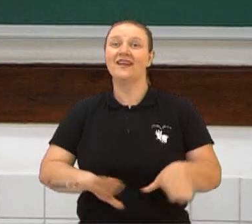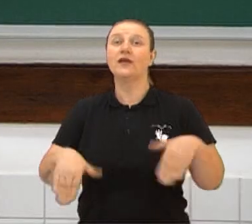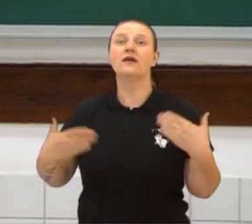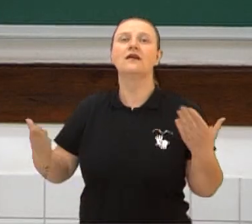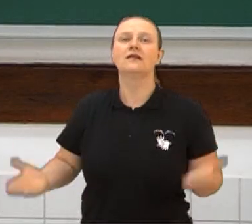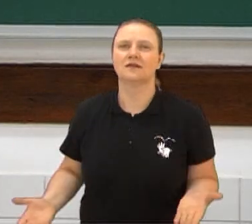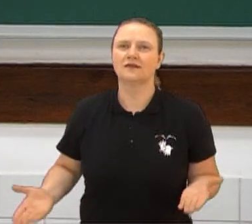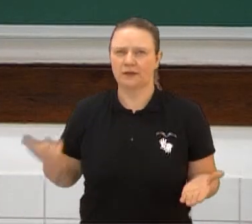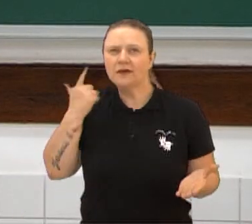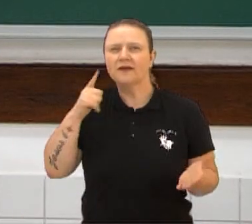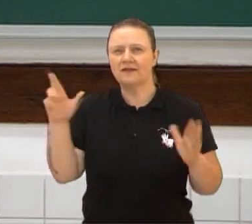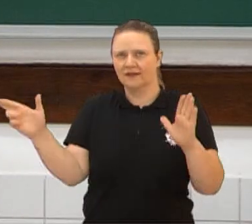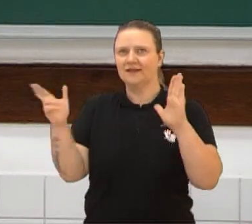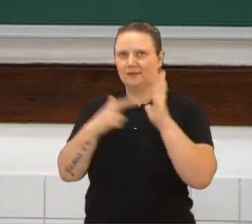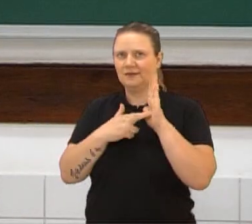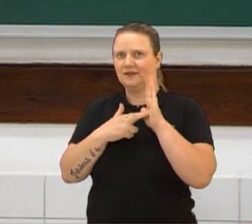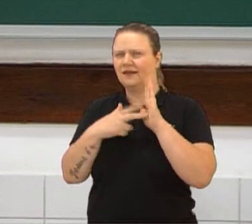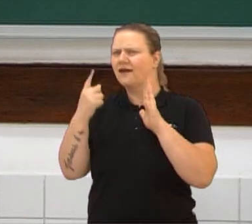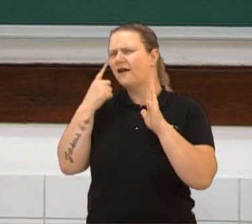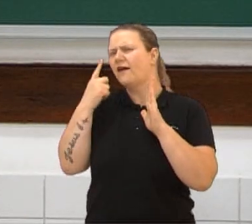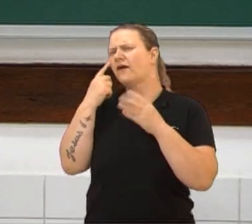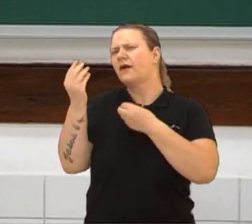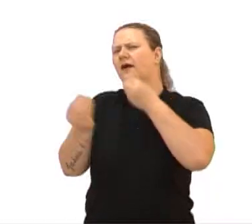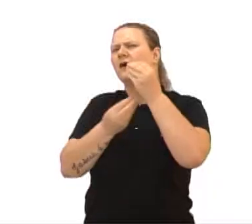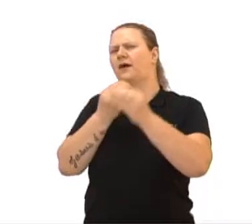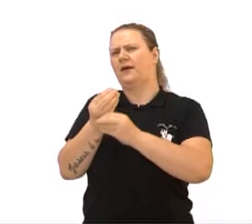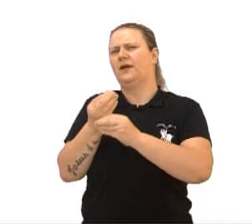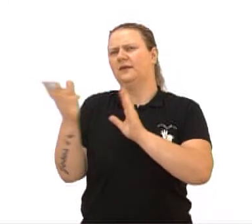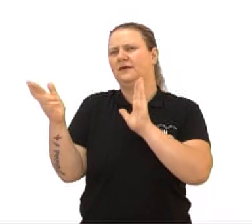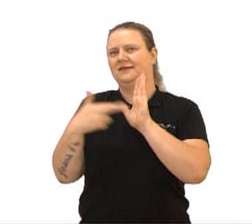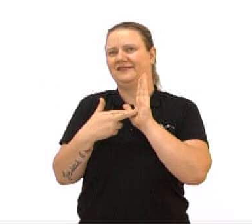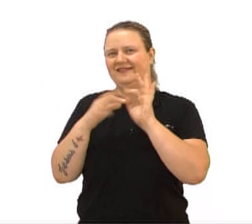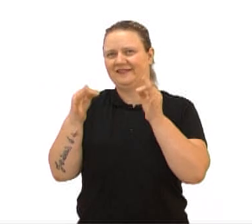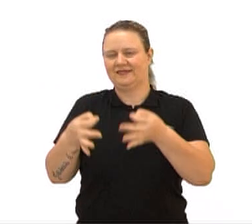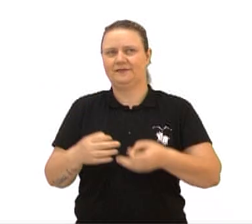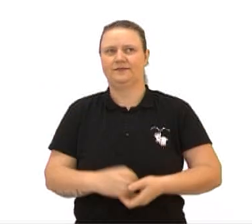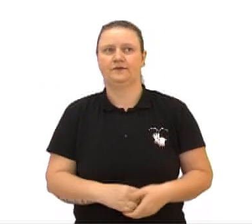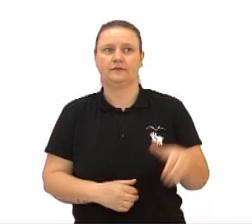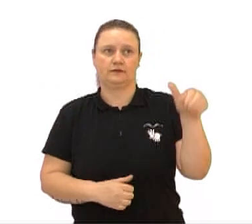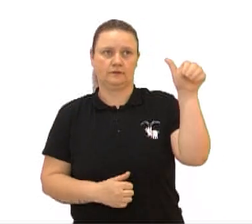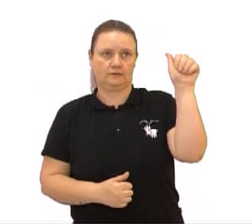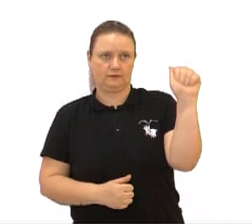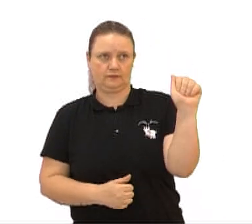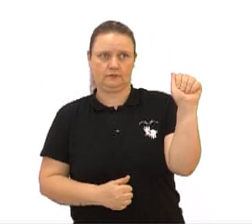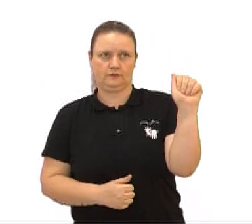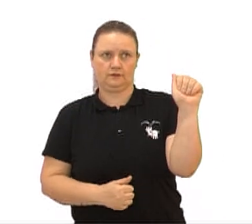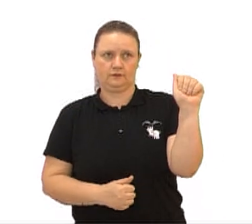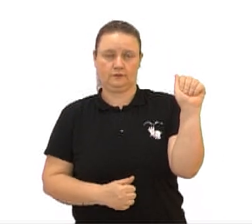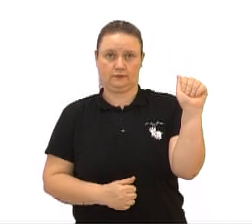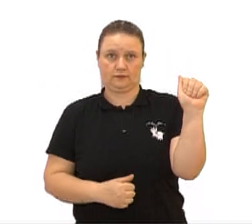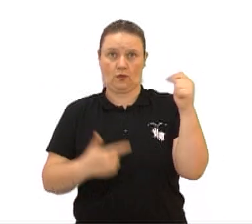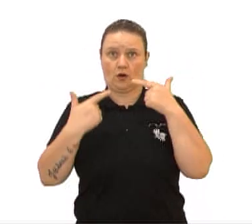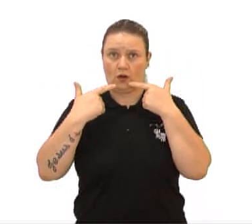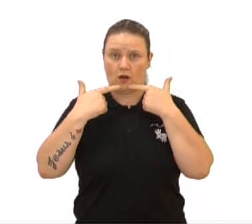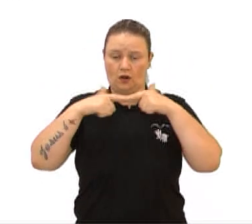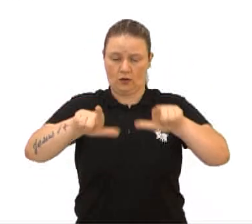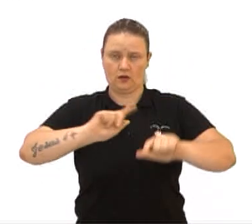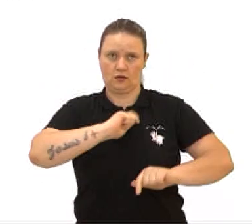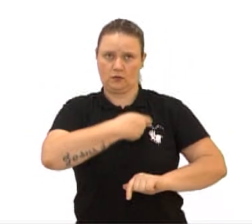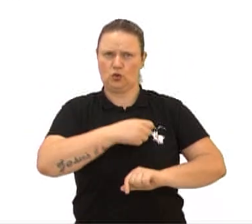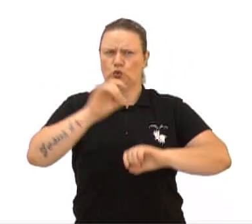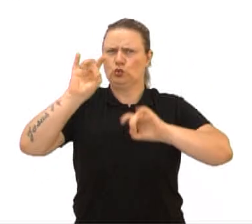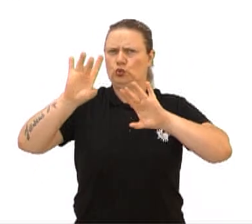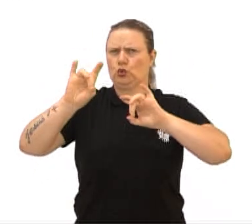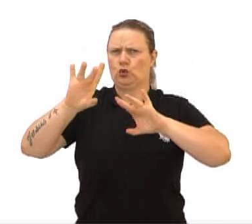Então, pessoal, responderam? Vamos ver como se quedou. Lá, o espanhol é falado somente na